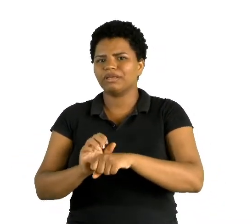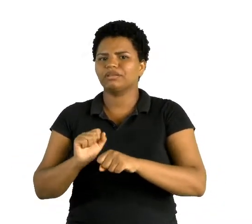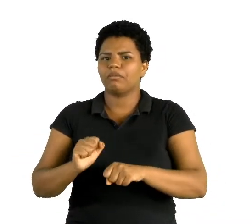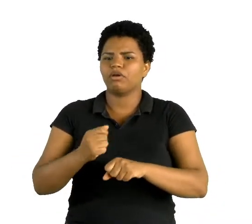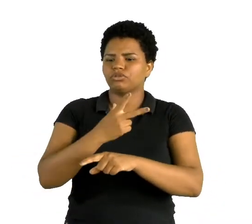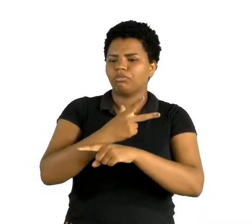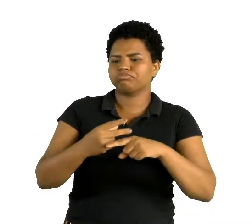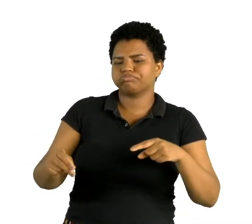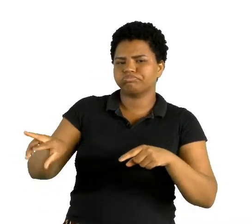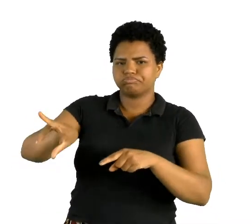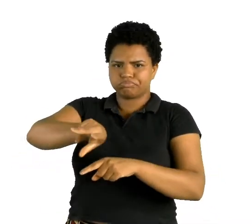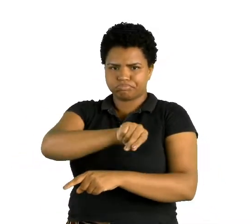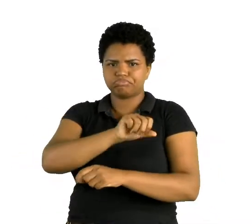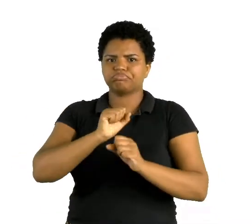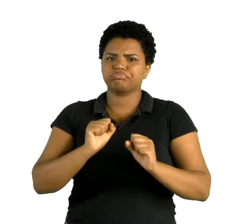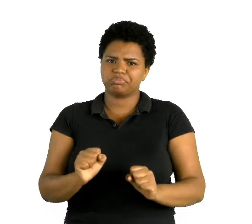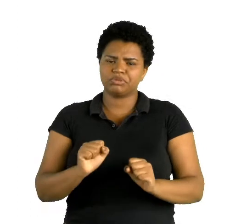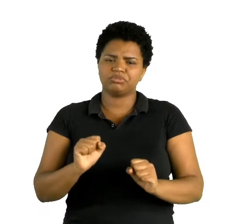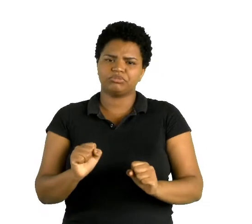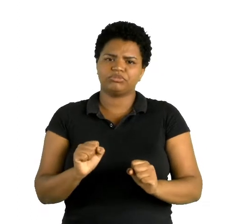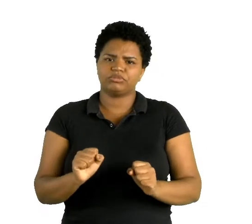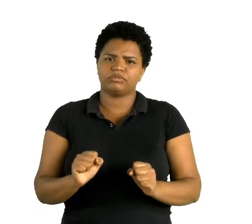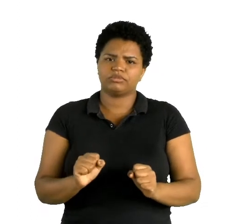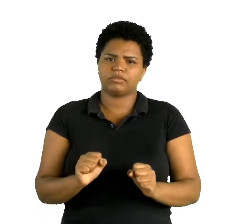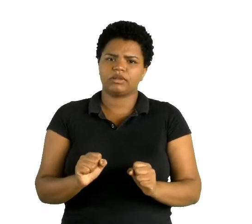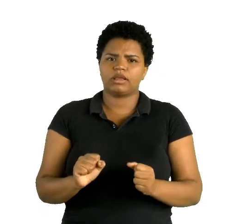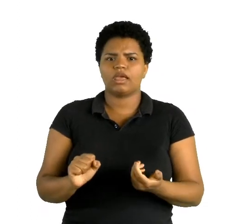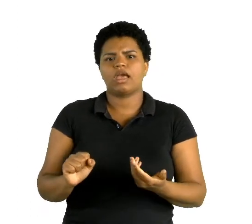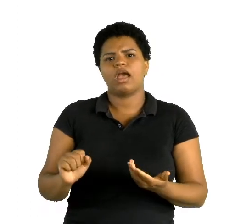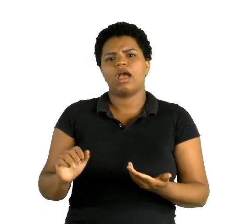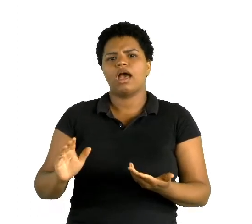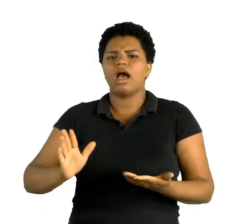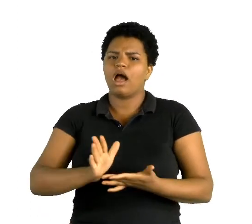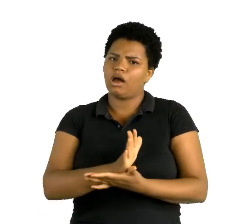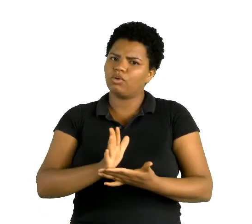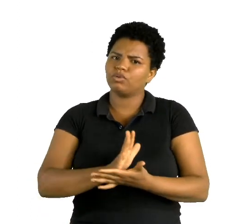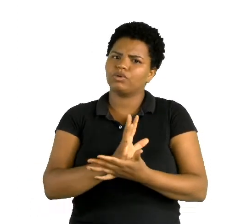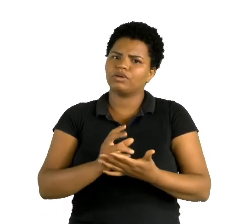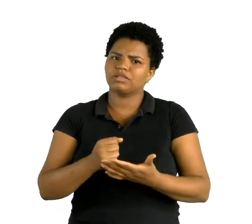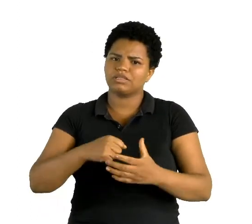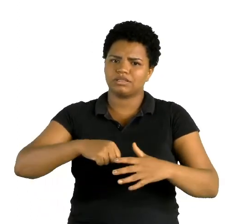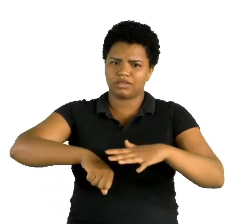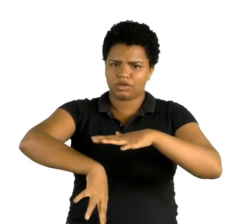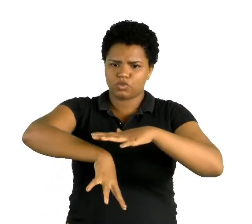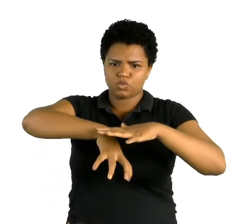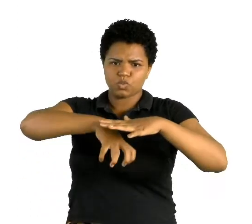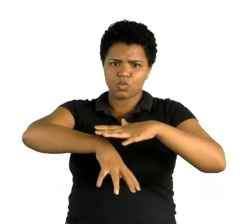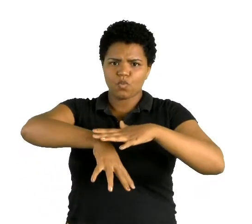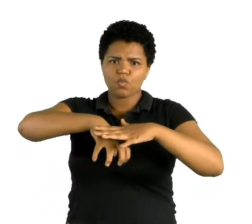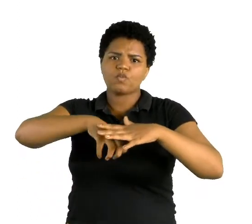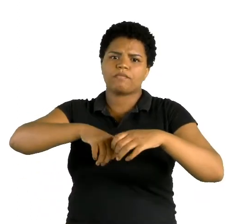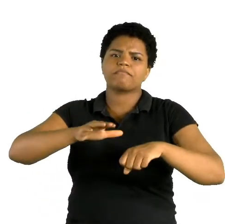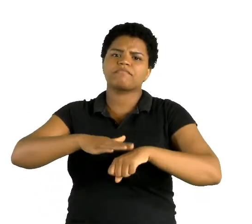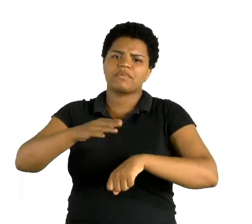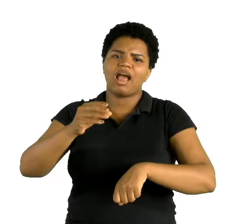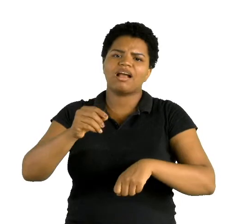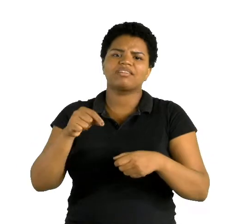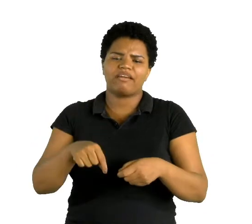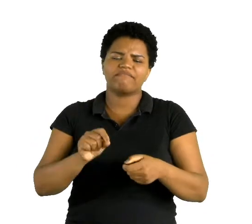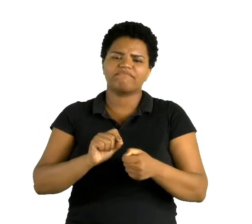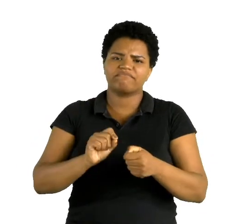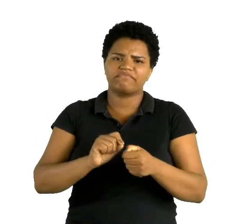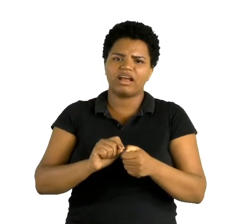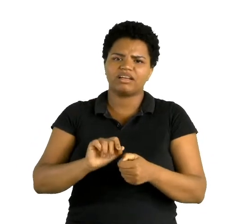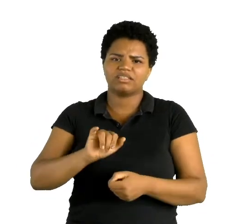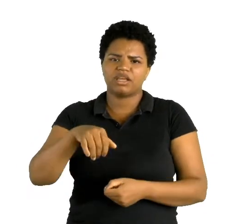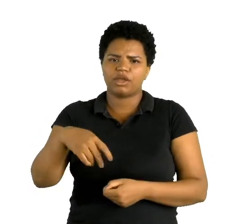ensina. Há umas que sugam mais os minerais do solo, tornando-os improdutivos. Também acontece de a